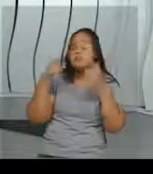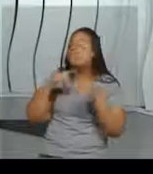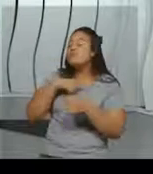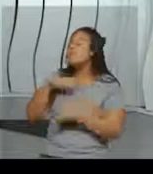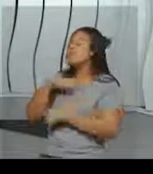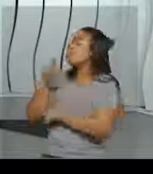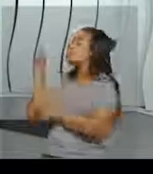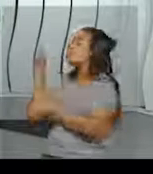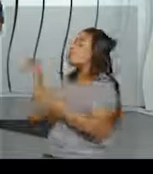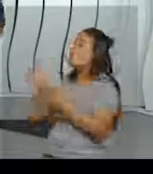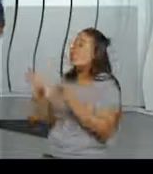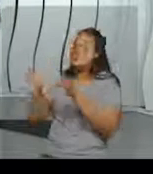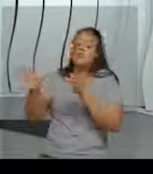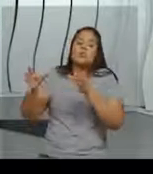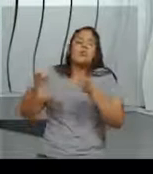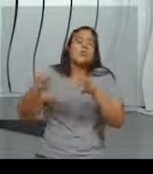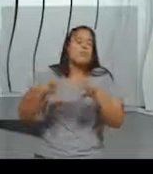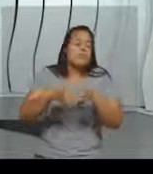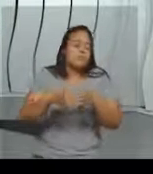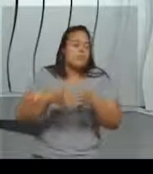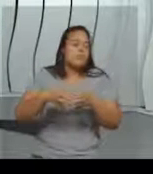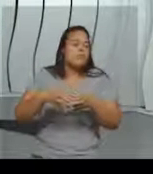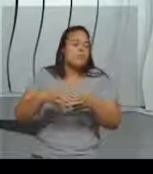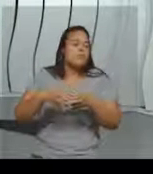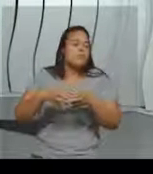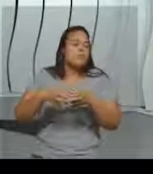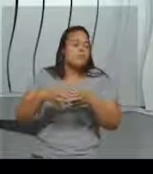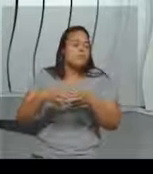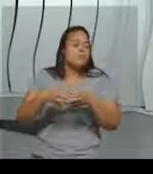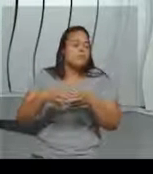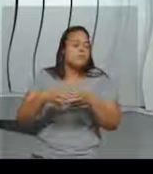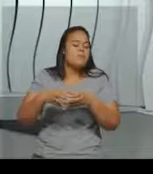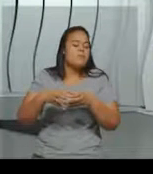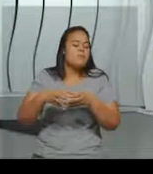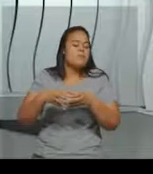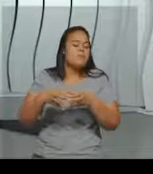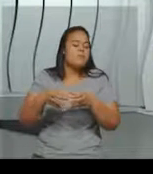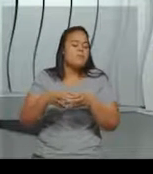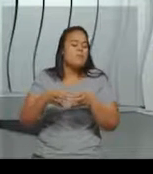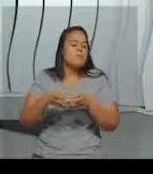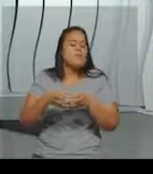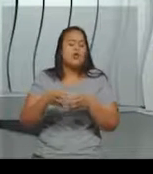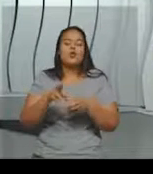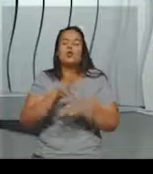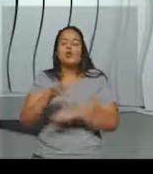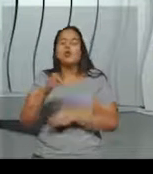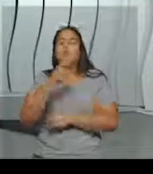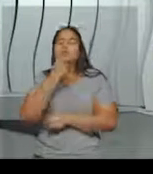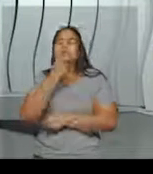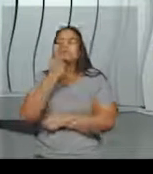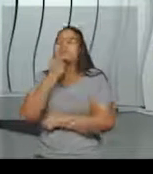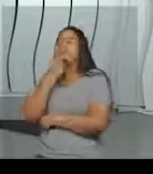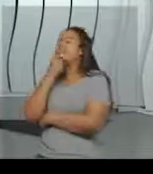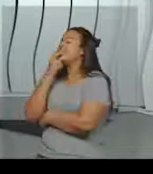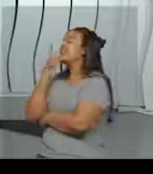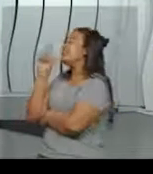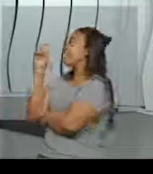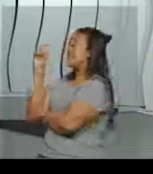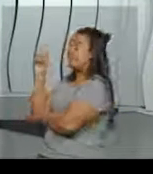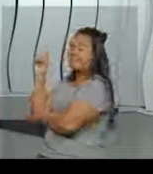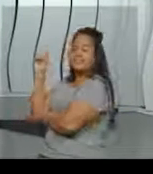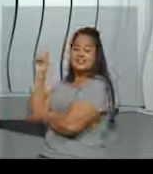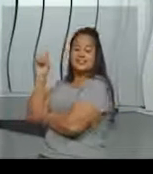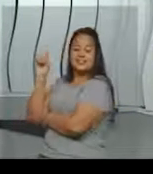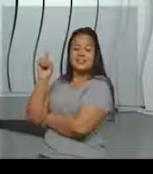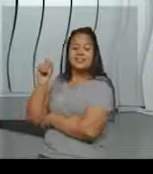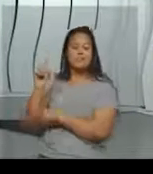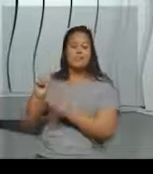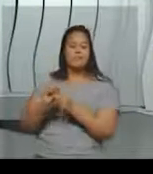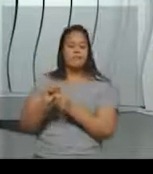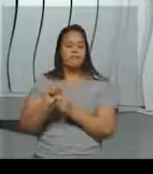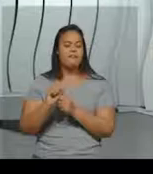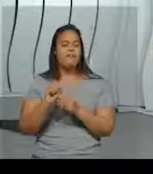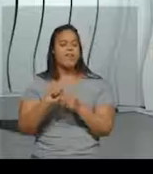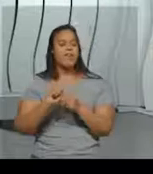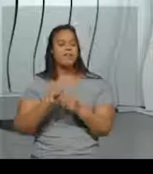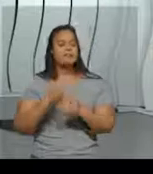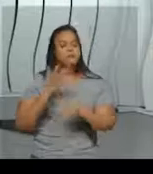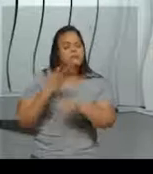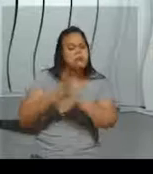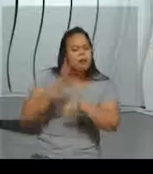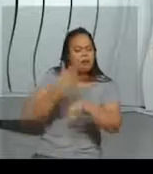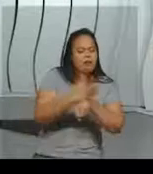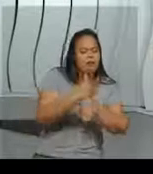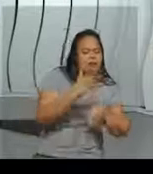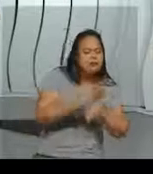dança norte-americana, que é a Alvin Ailey, tá? Que fez uma coreografia, né?